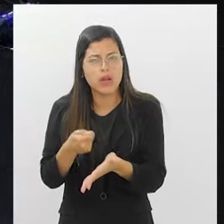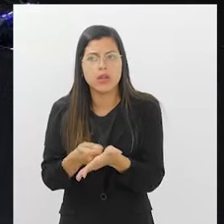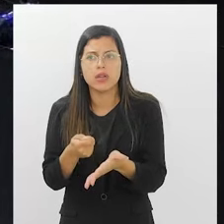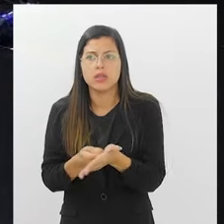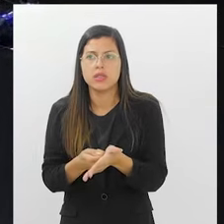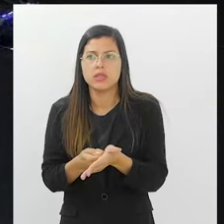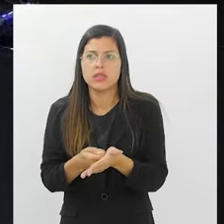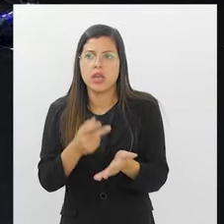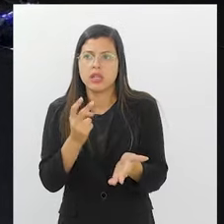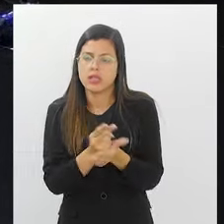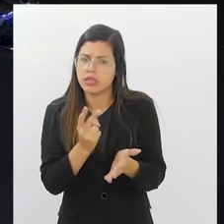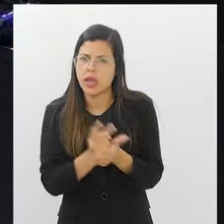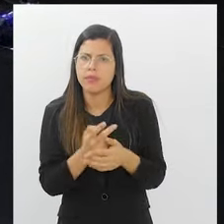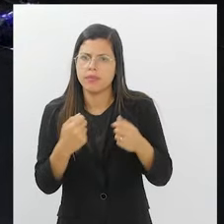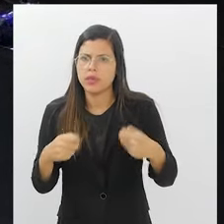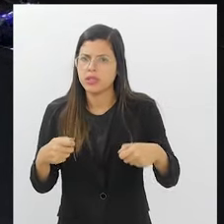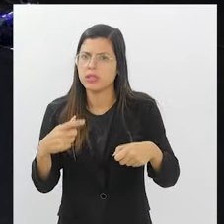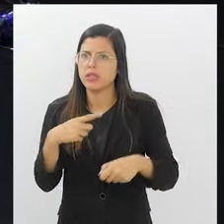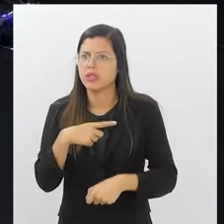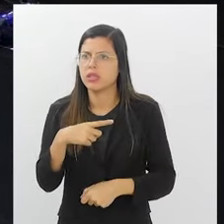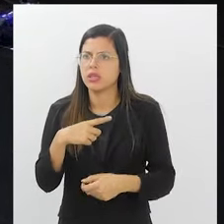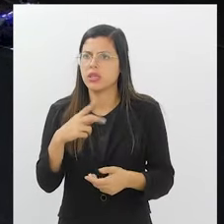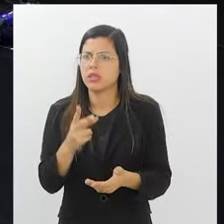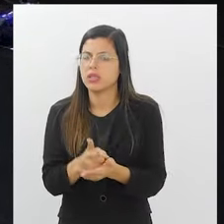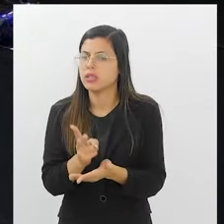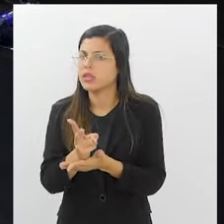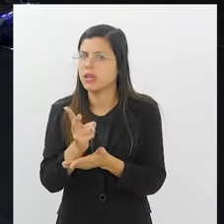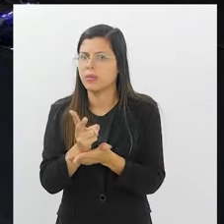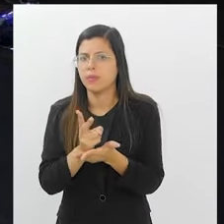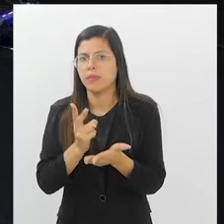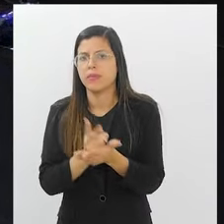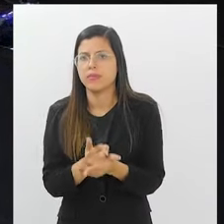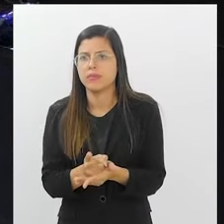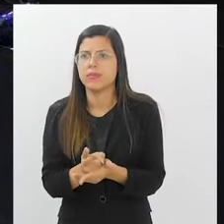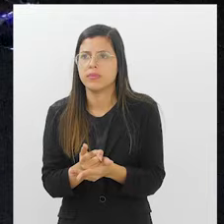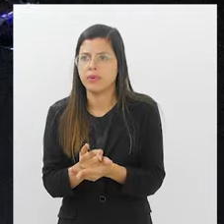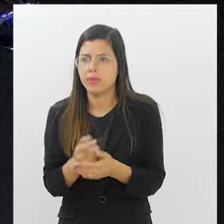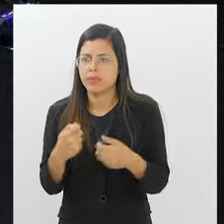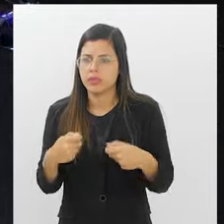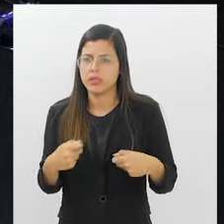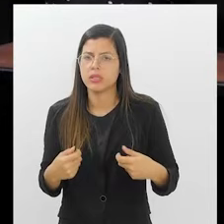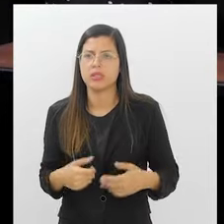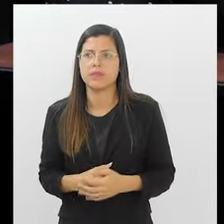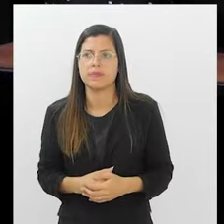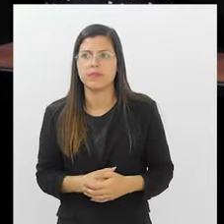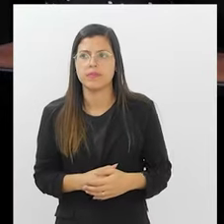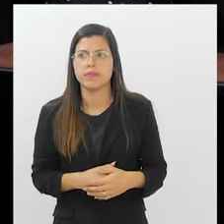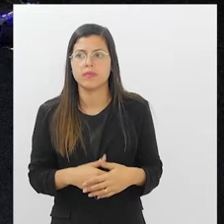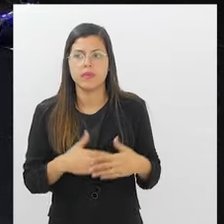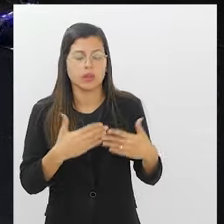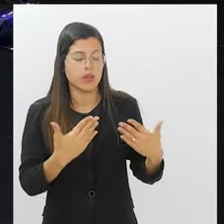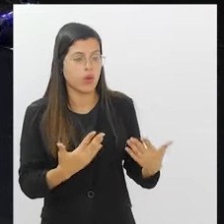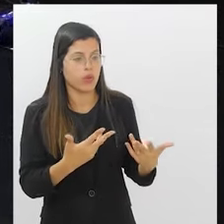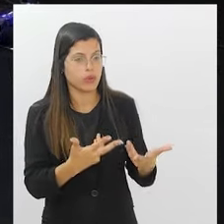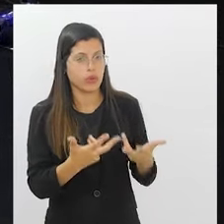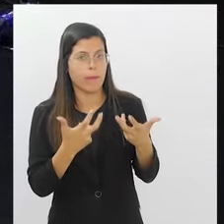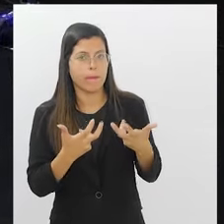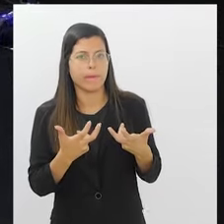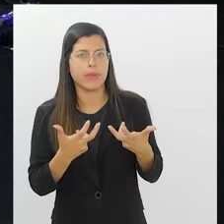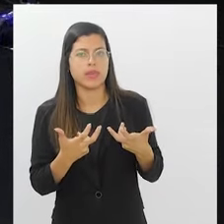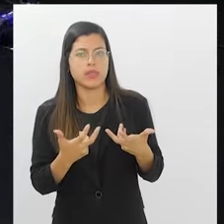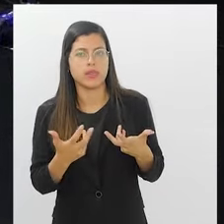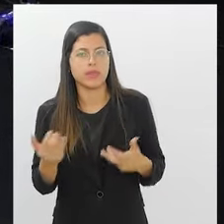é a cobrança direta que temos que ter, né? Como sempre, as pessoas, é a via de mão dupla que tem que ter. A gente percebe